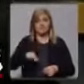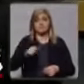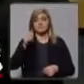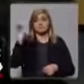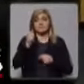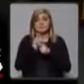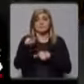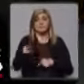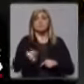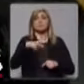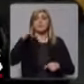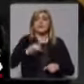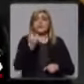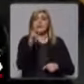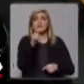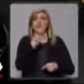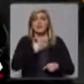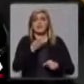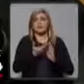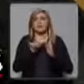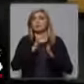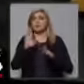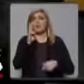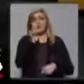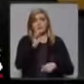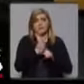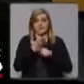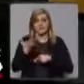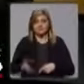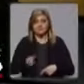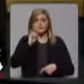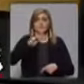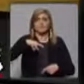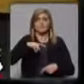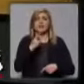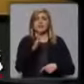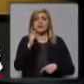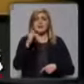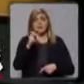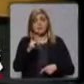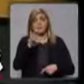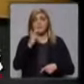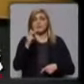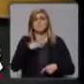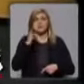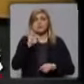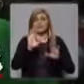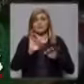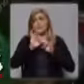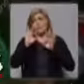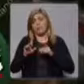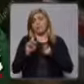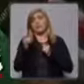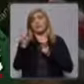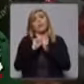Irlanda estão fora de programa. São aqui espectadores atentos. Maria Luísa Albuquerque prefere não falar, contrariamente ao seu colega irlandês.